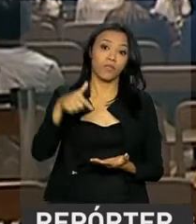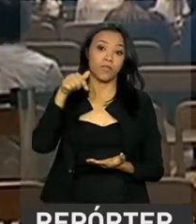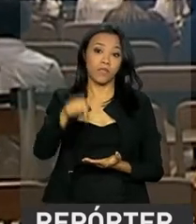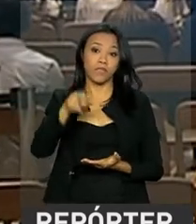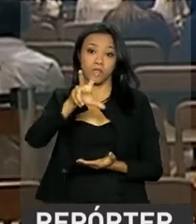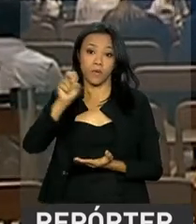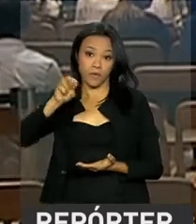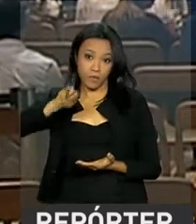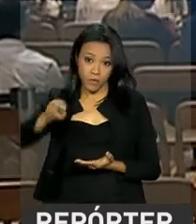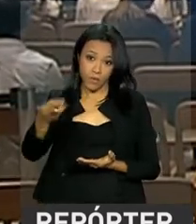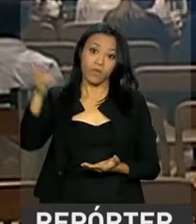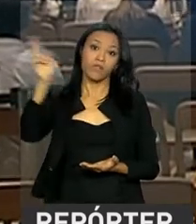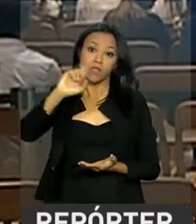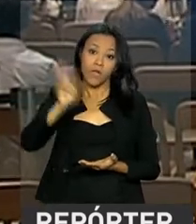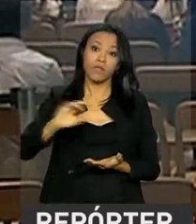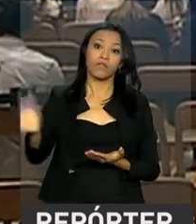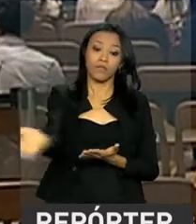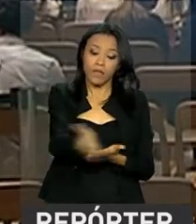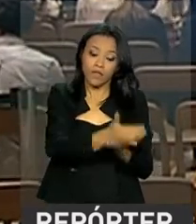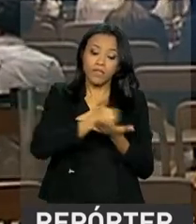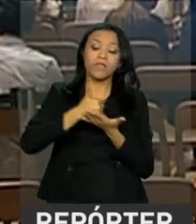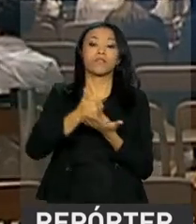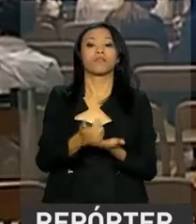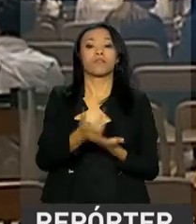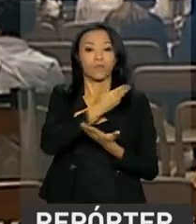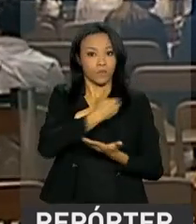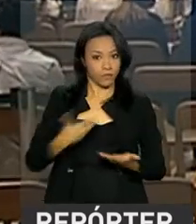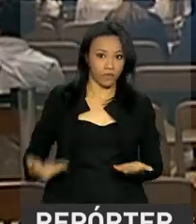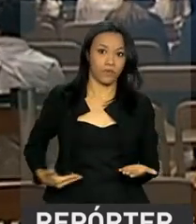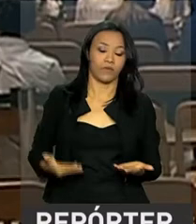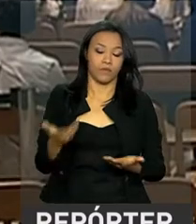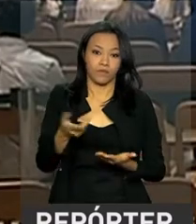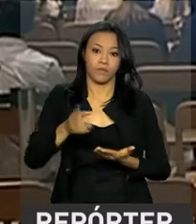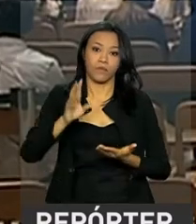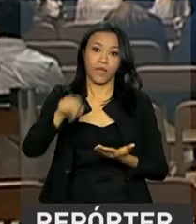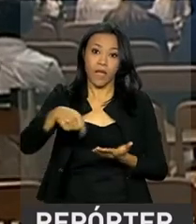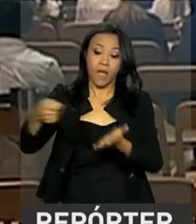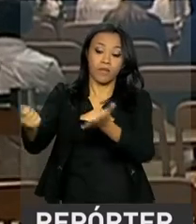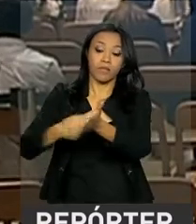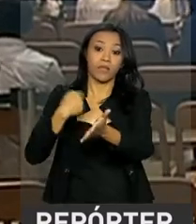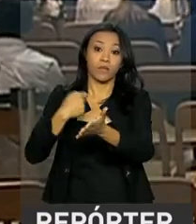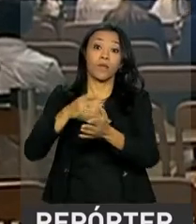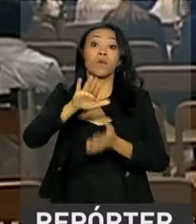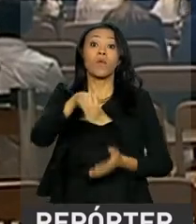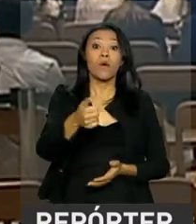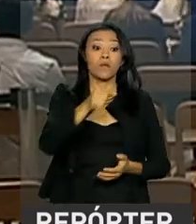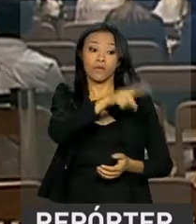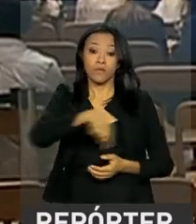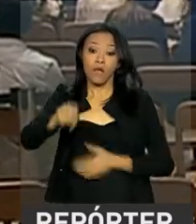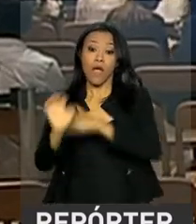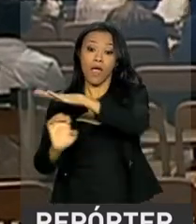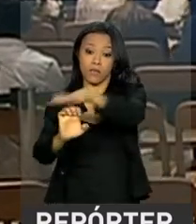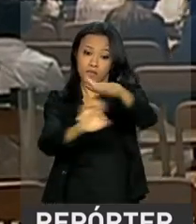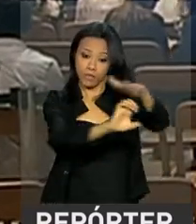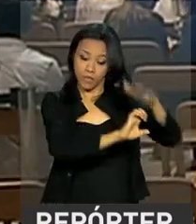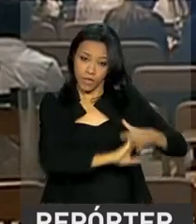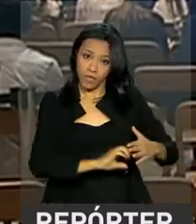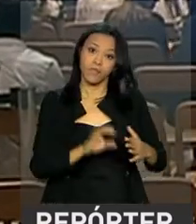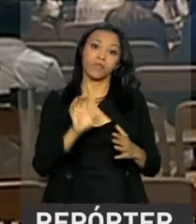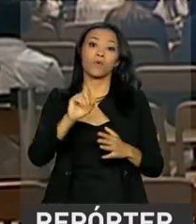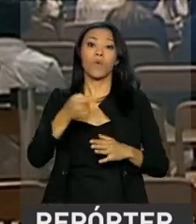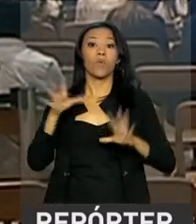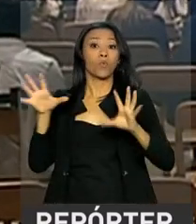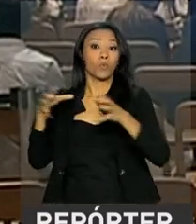7.750 milhões de reais com os chamados bônus de assinatura, que é quando as empresas ou os